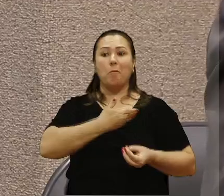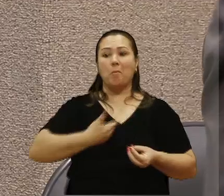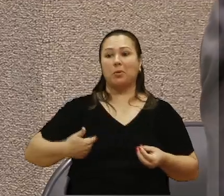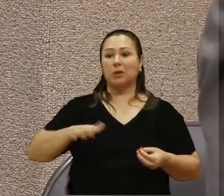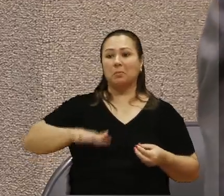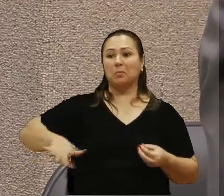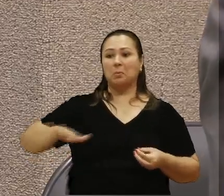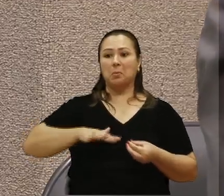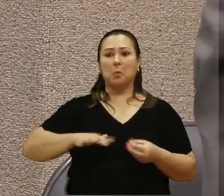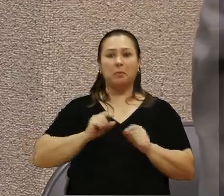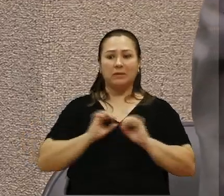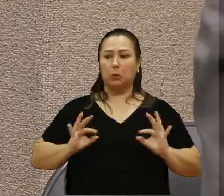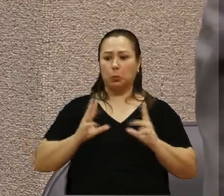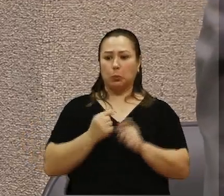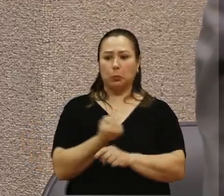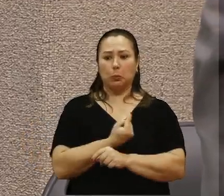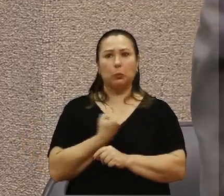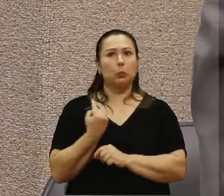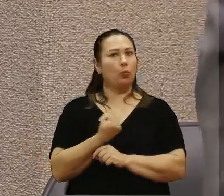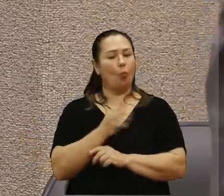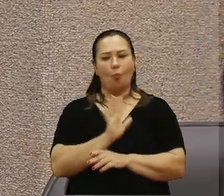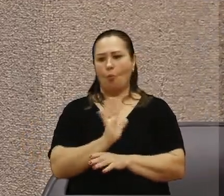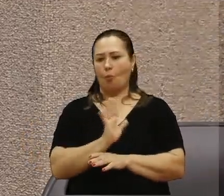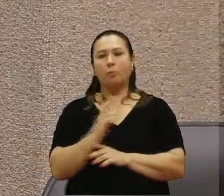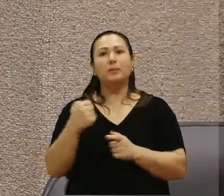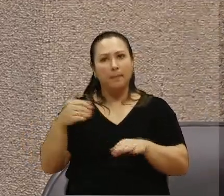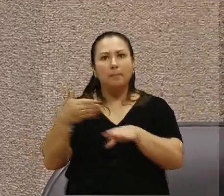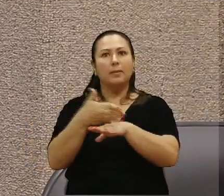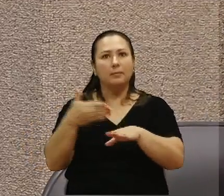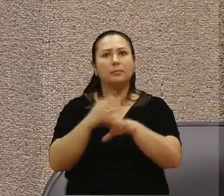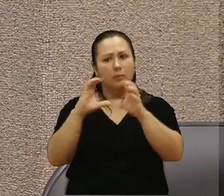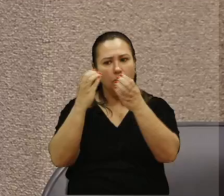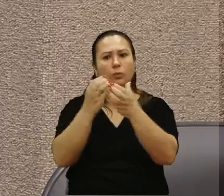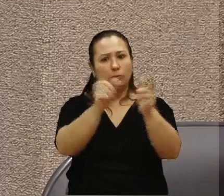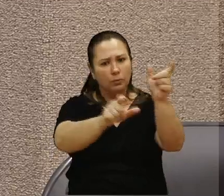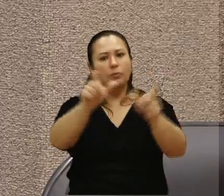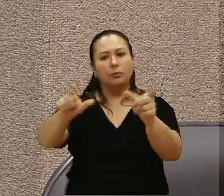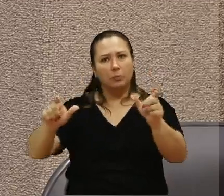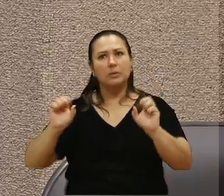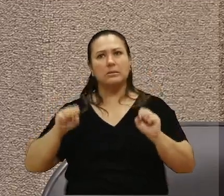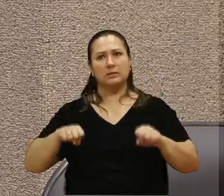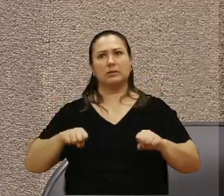Nós precisamos, sim, da participação da comunidade em tudo, né?